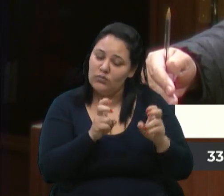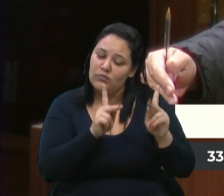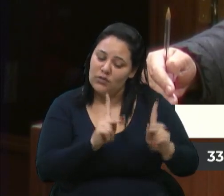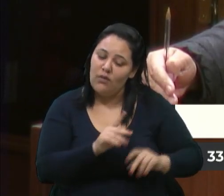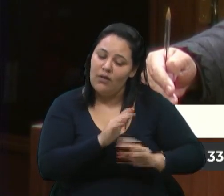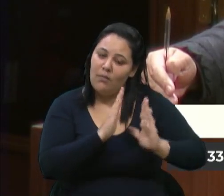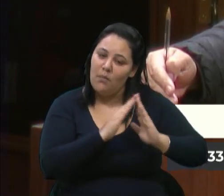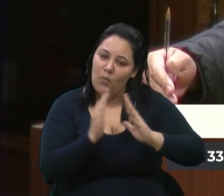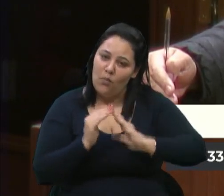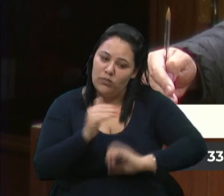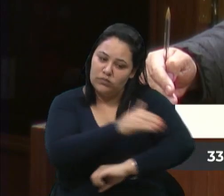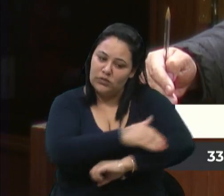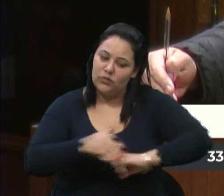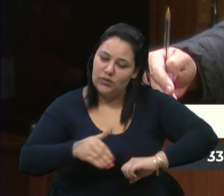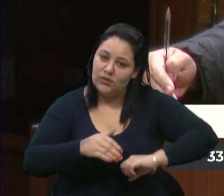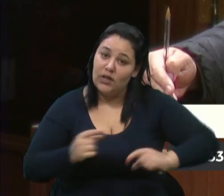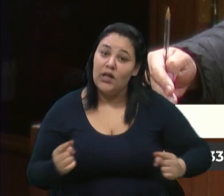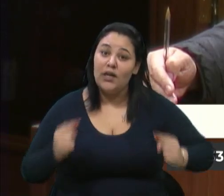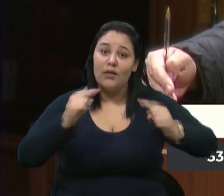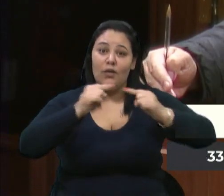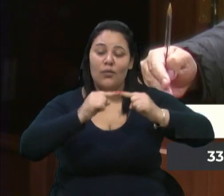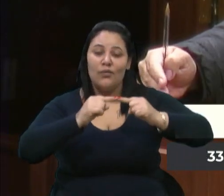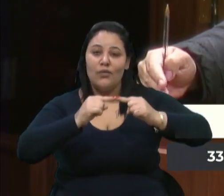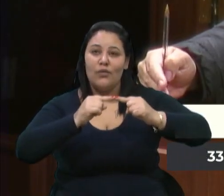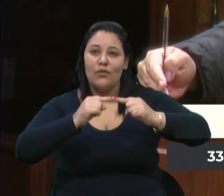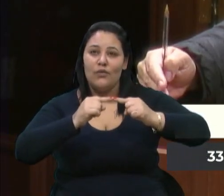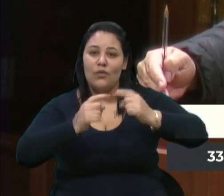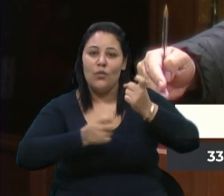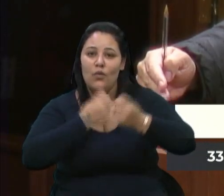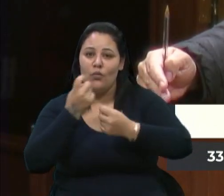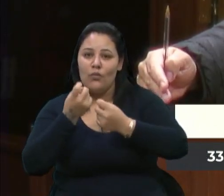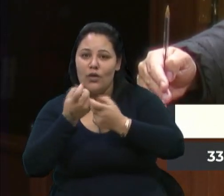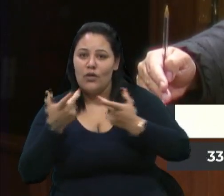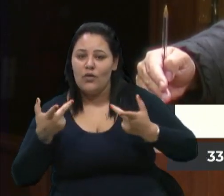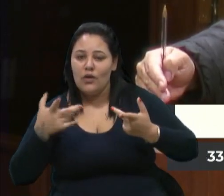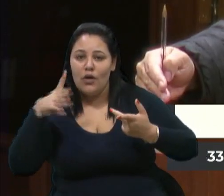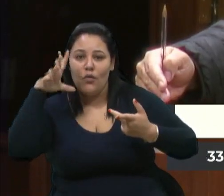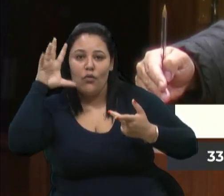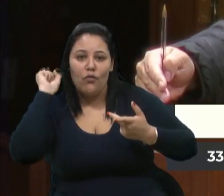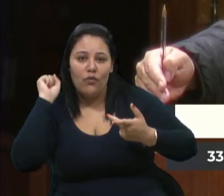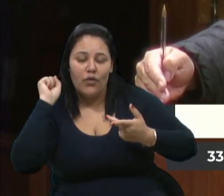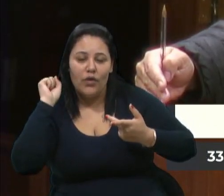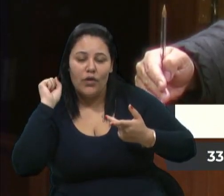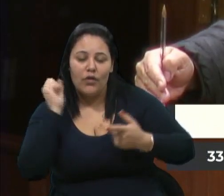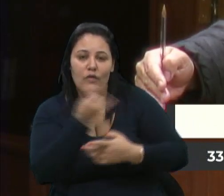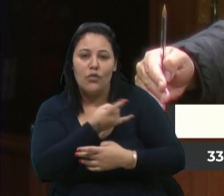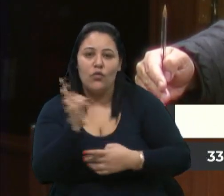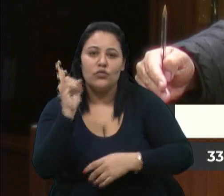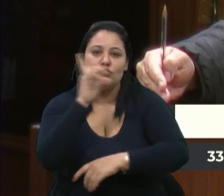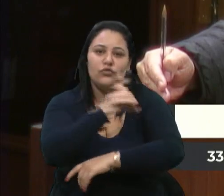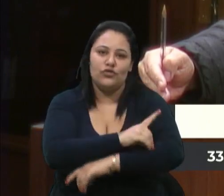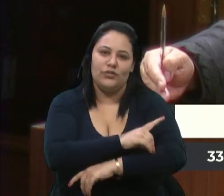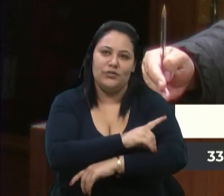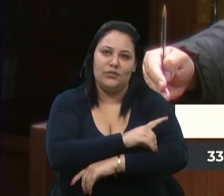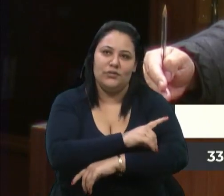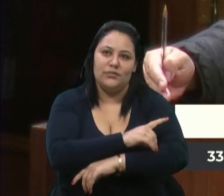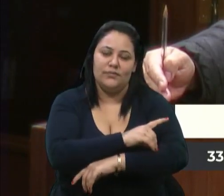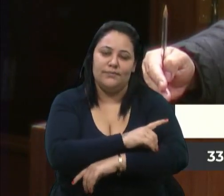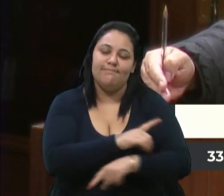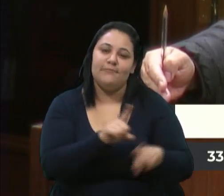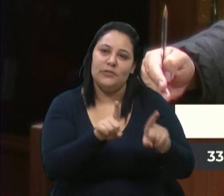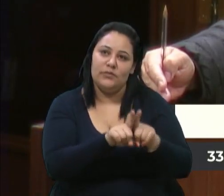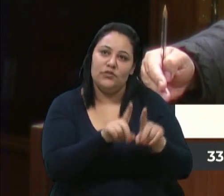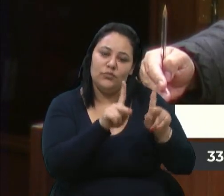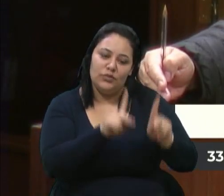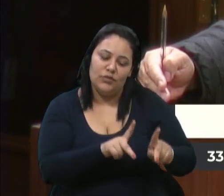coincidiu com algumas questões que eu ouvi nos últimos dias, inclusive de pessoas que estavam